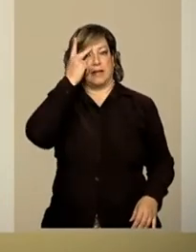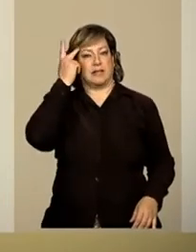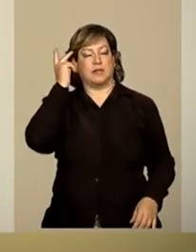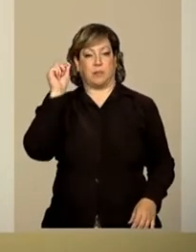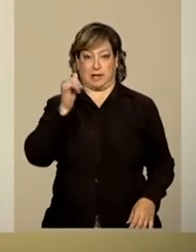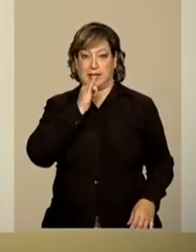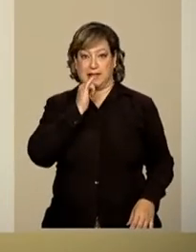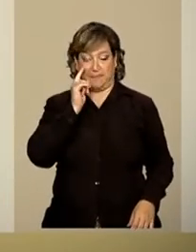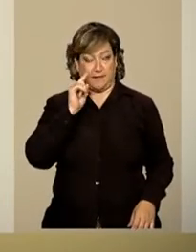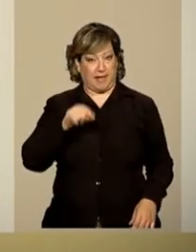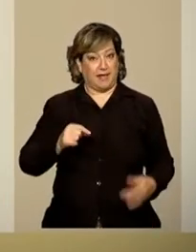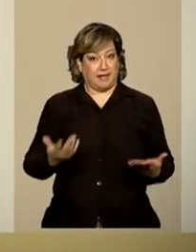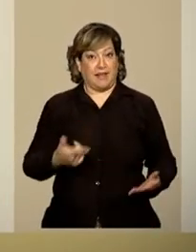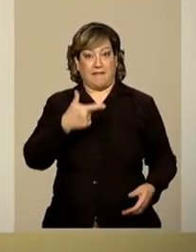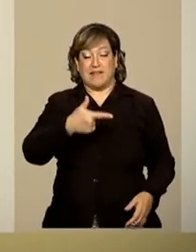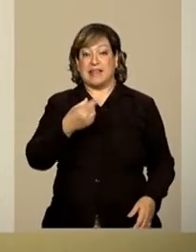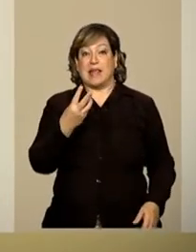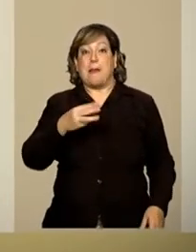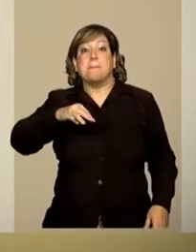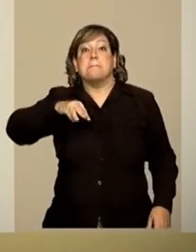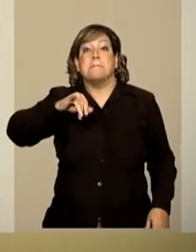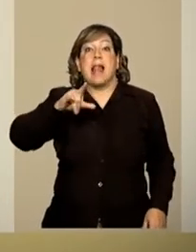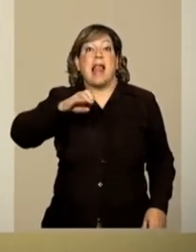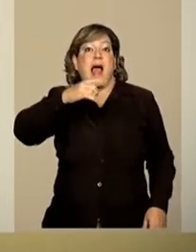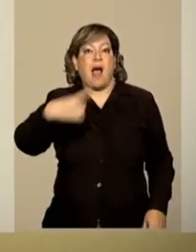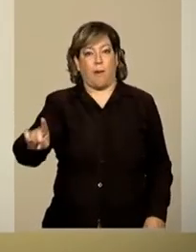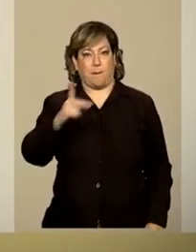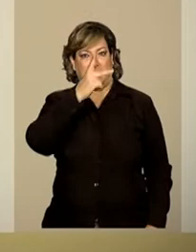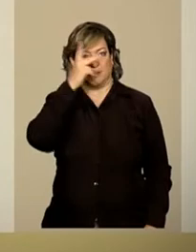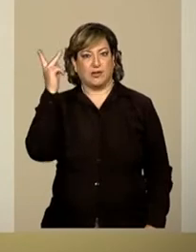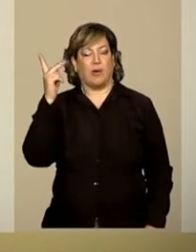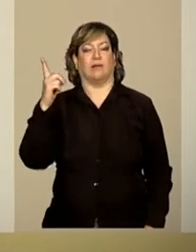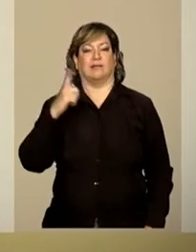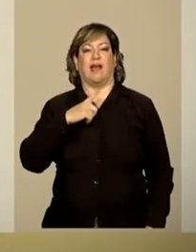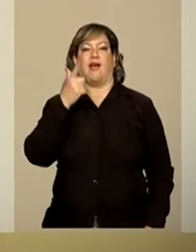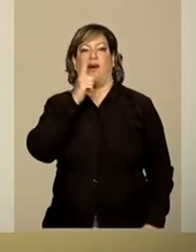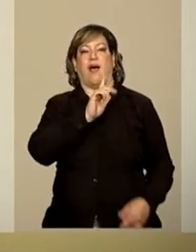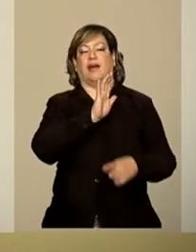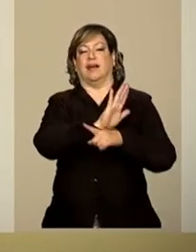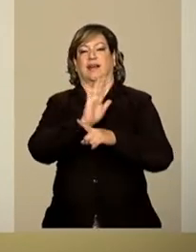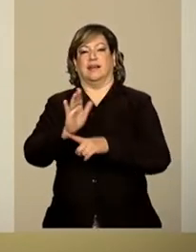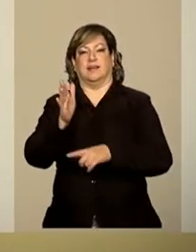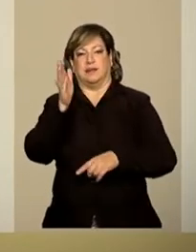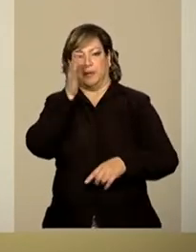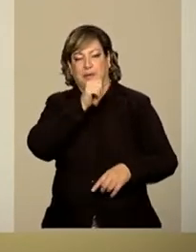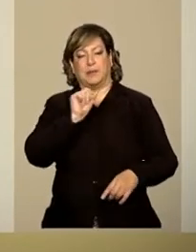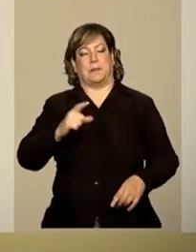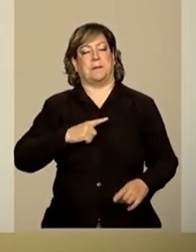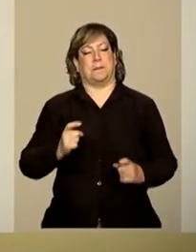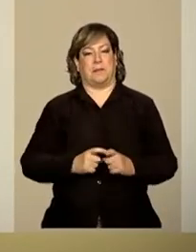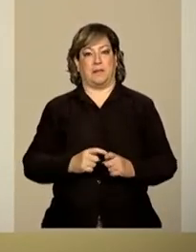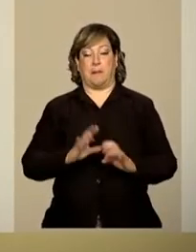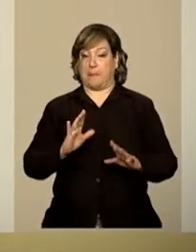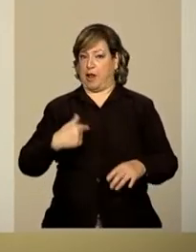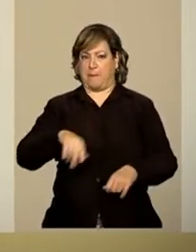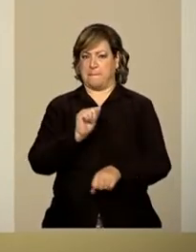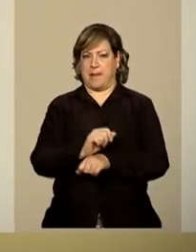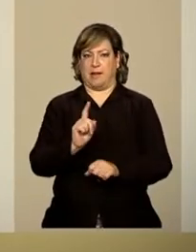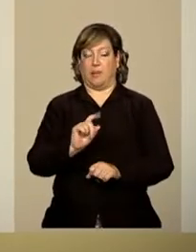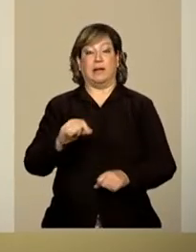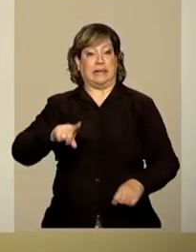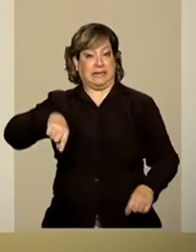veja bem em Luciano 23 é de pessoas e tem mais nós não vamos parar por aí não Em